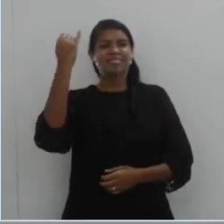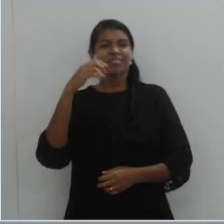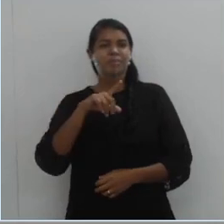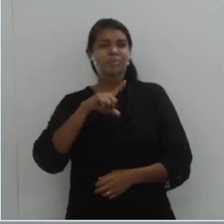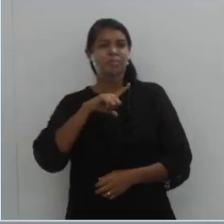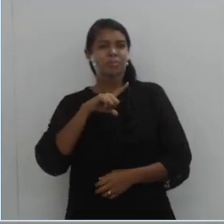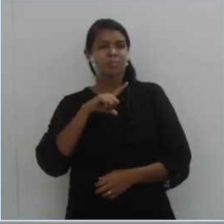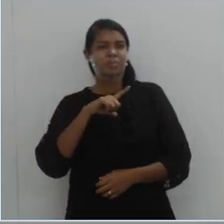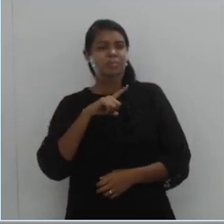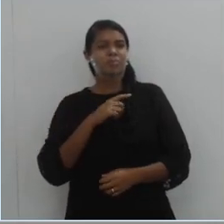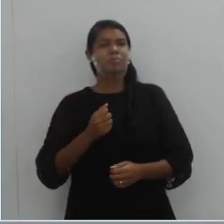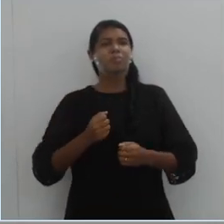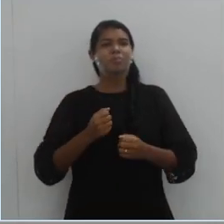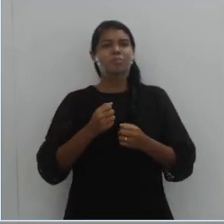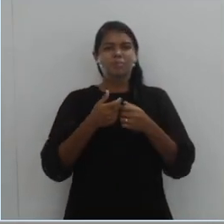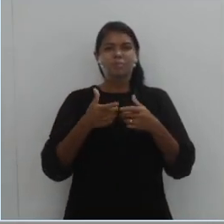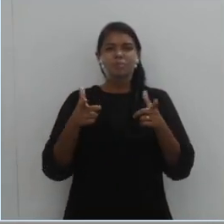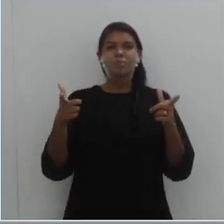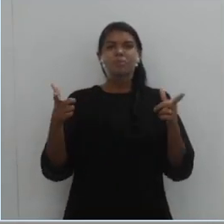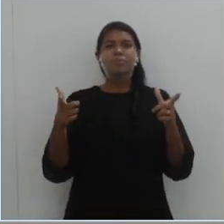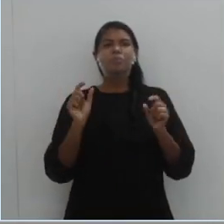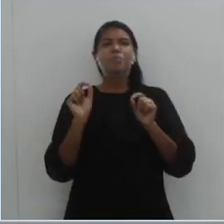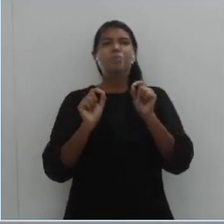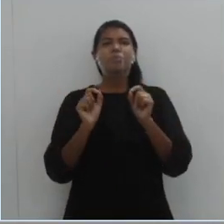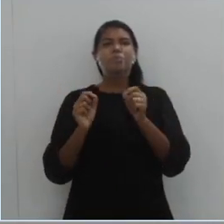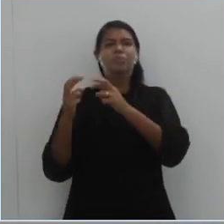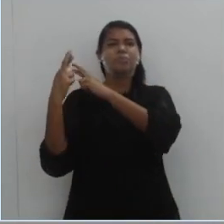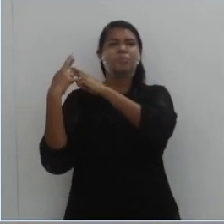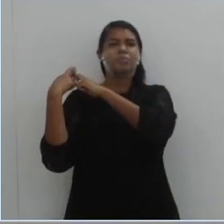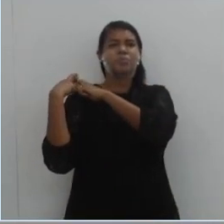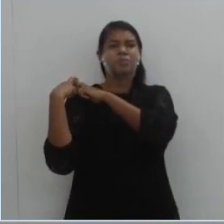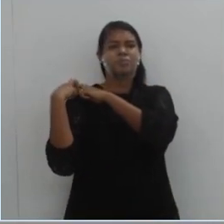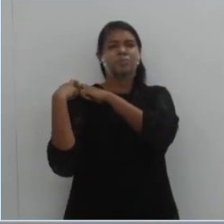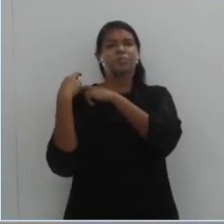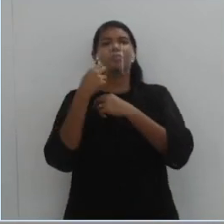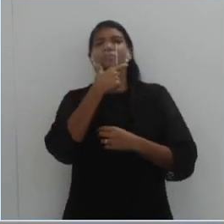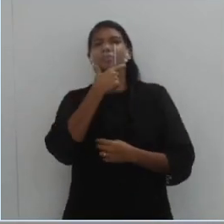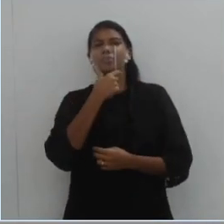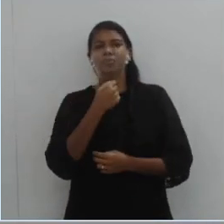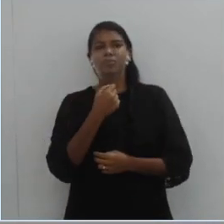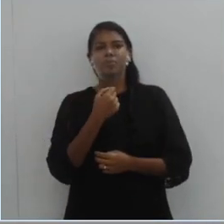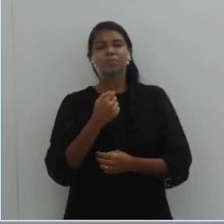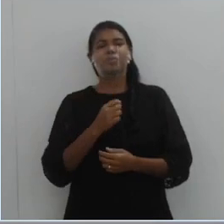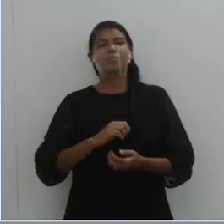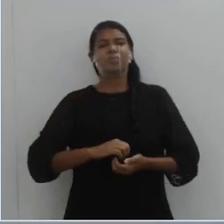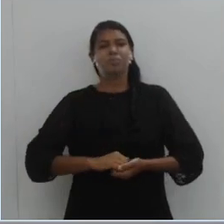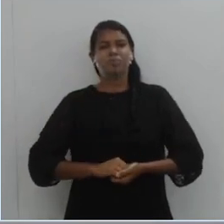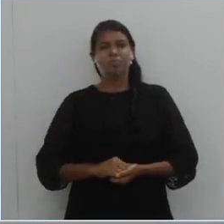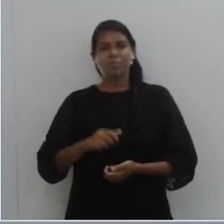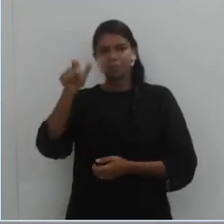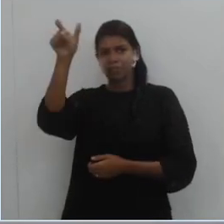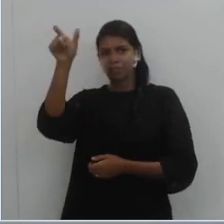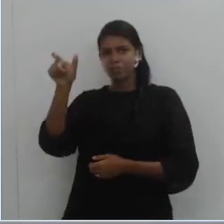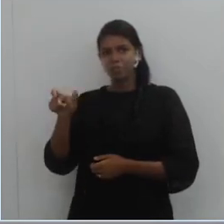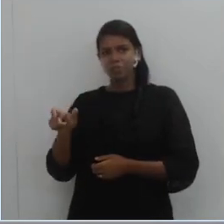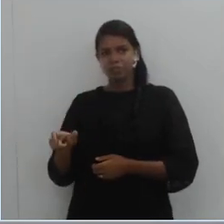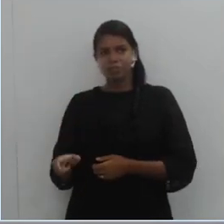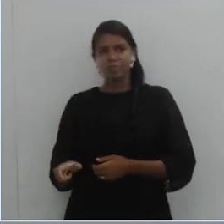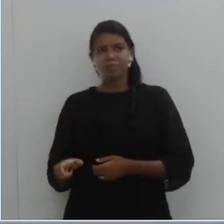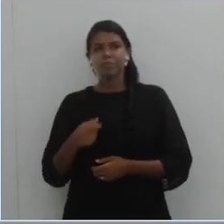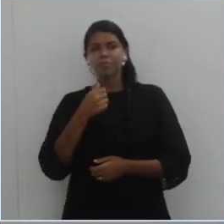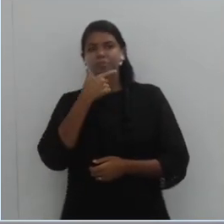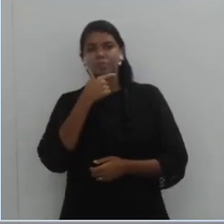essa dimensão do que é o patriarcado. É a figura central masculina e todas as